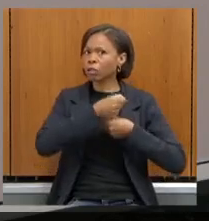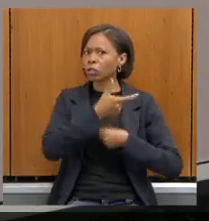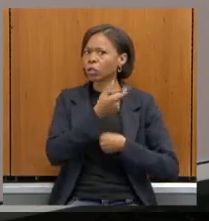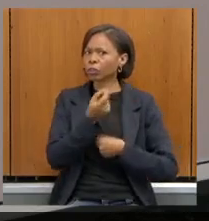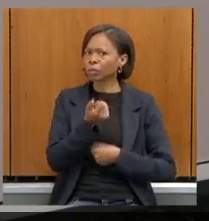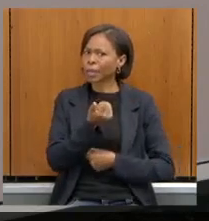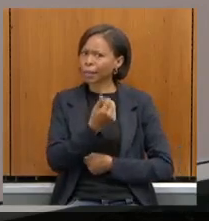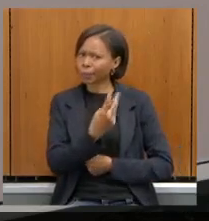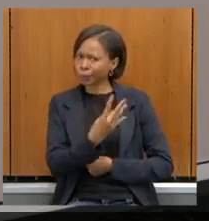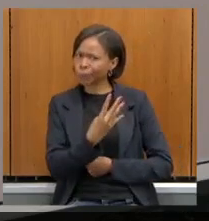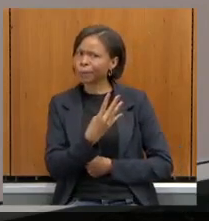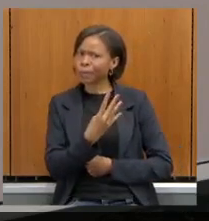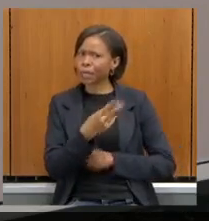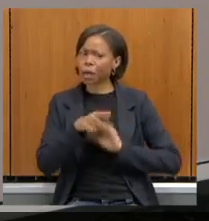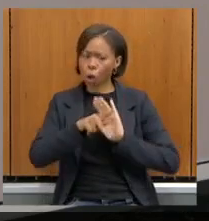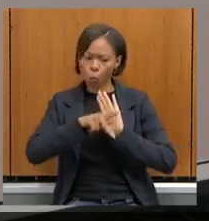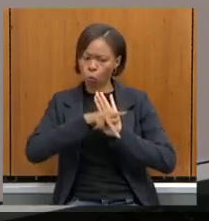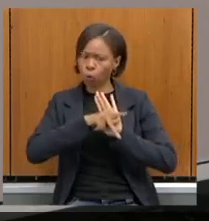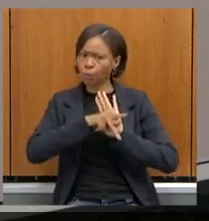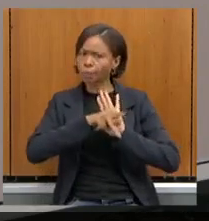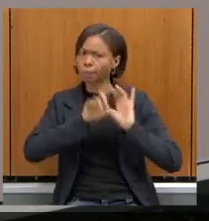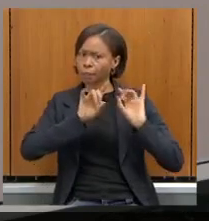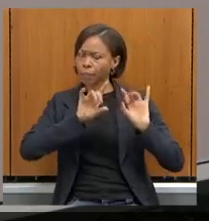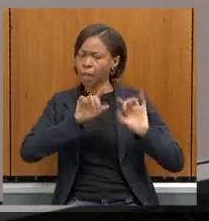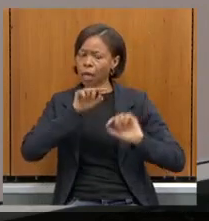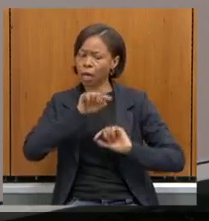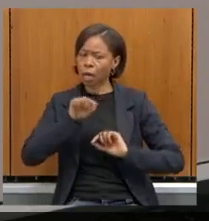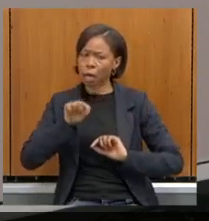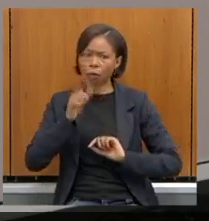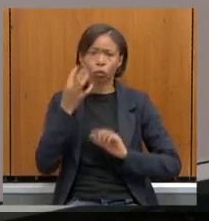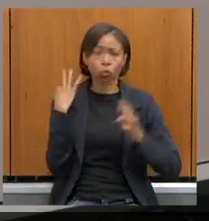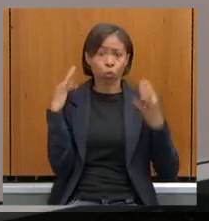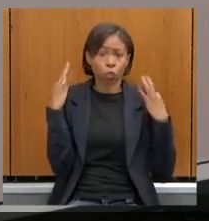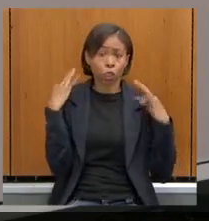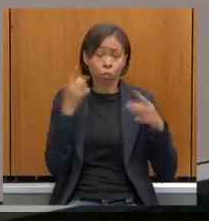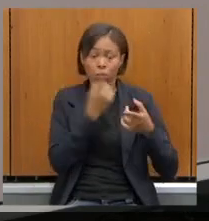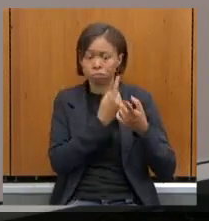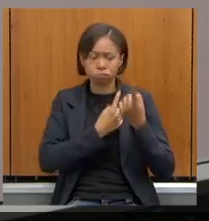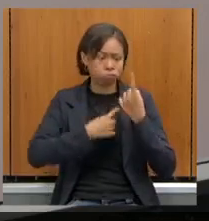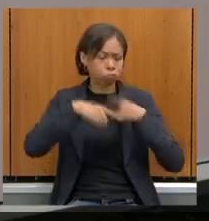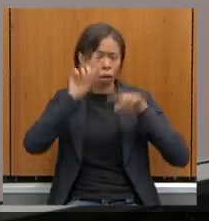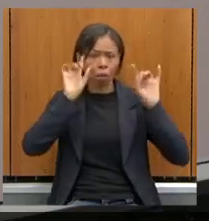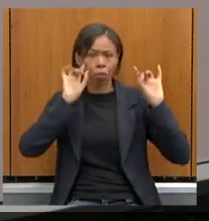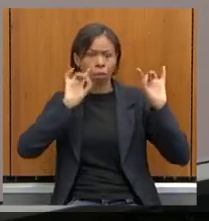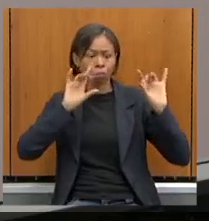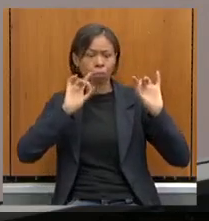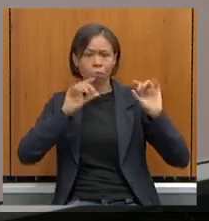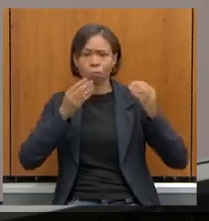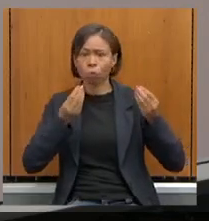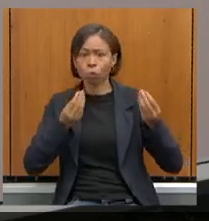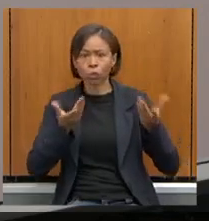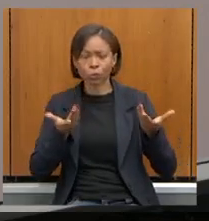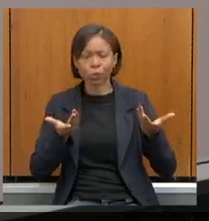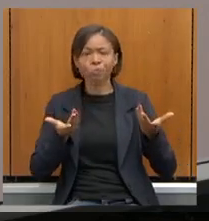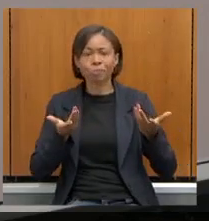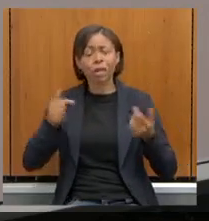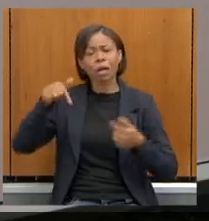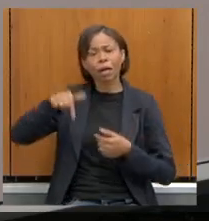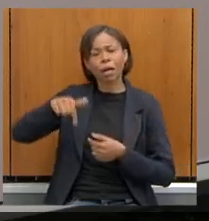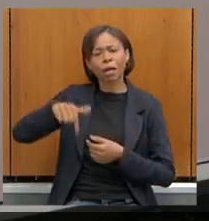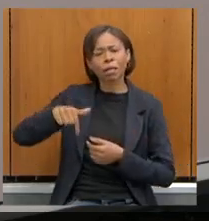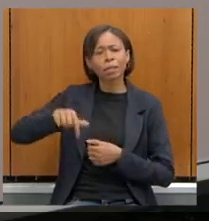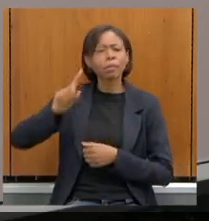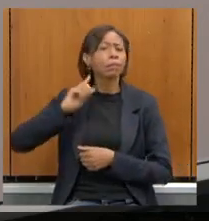oriundo do turismo, tem tanto sucesso. E Minas Gerais tem e se parece